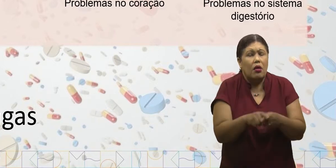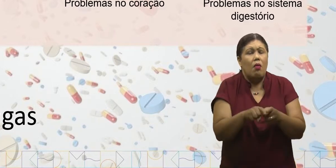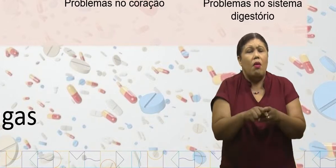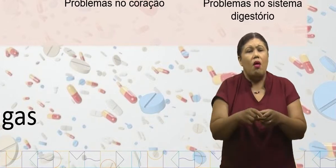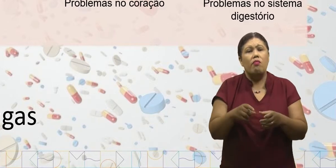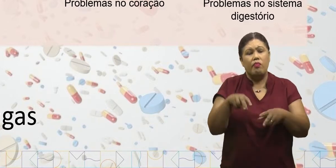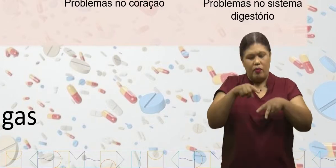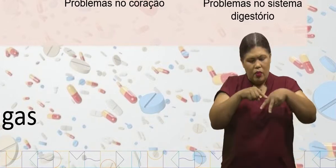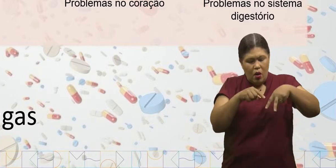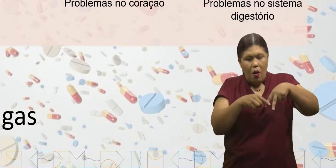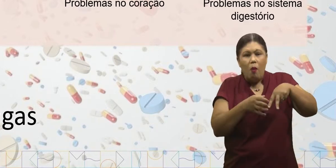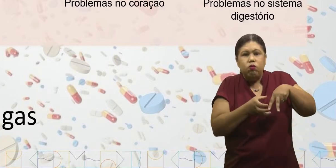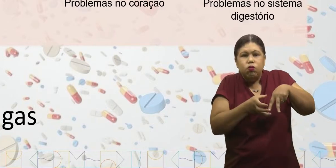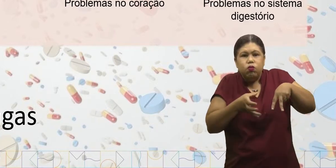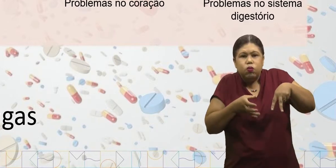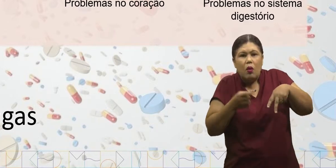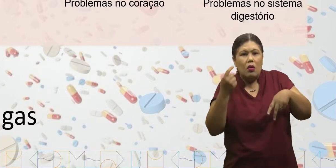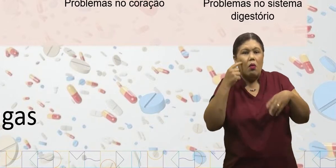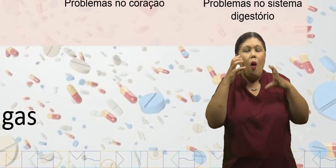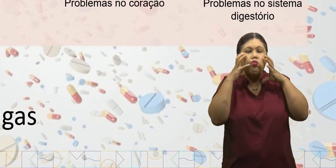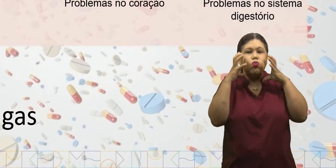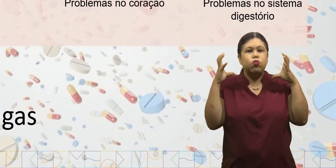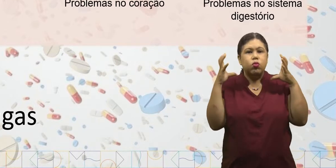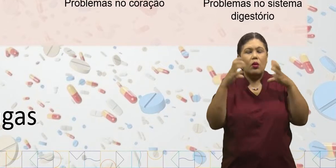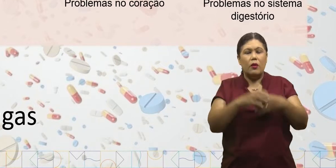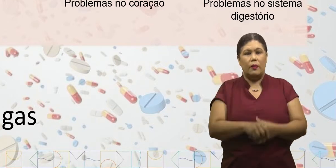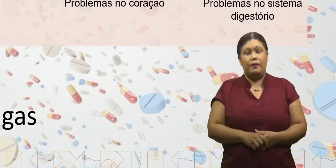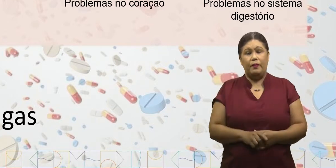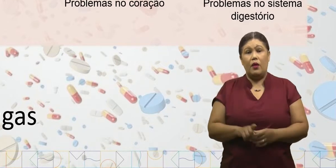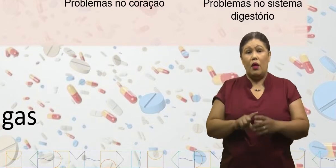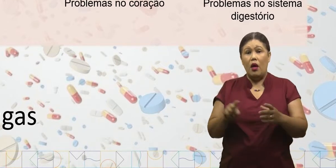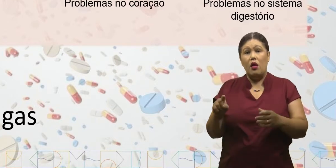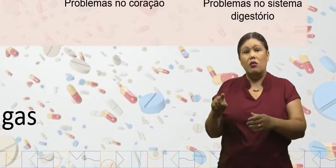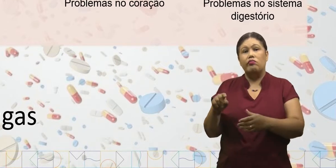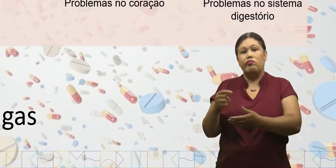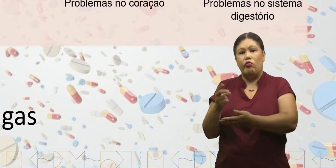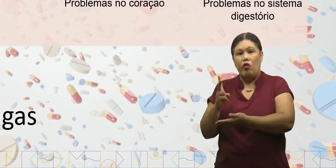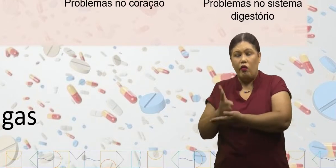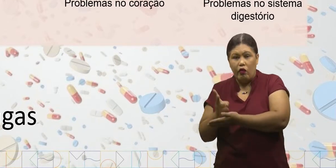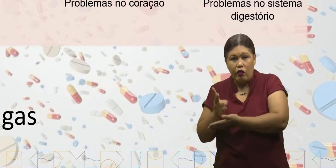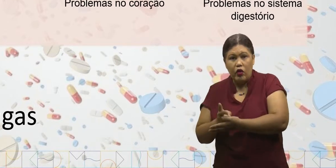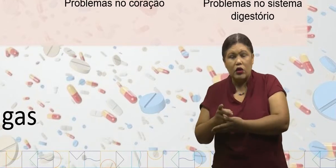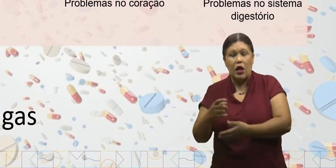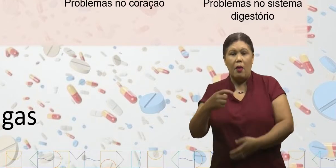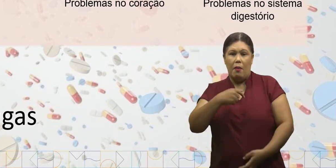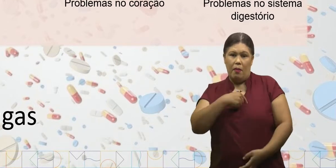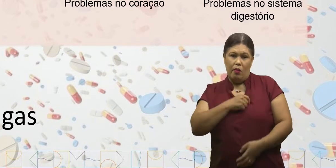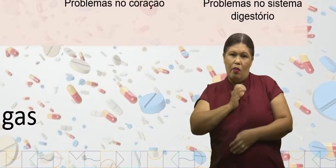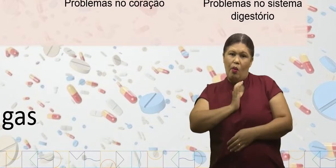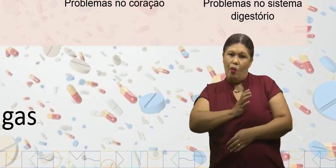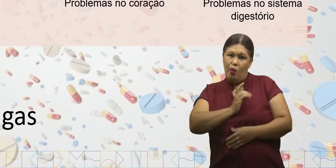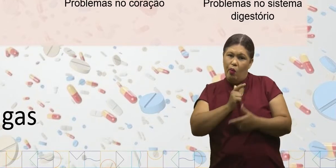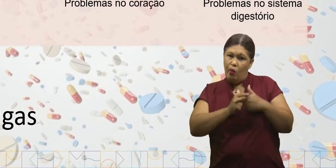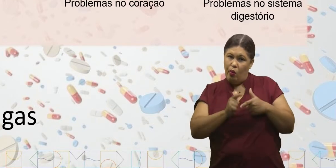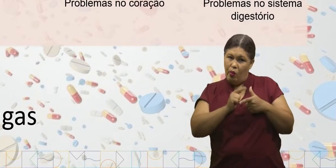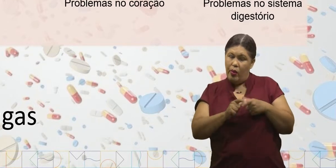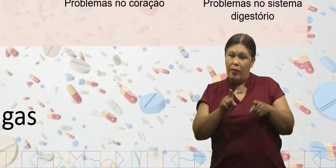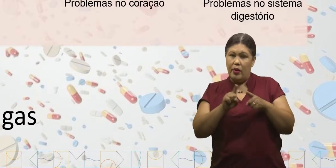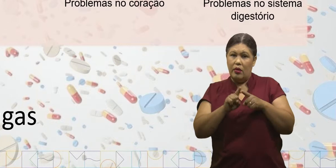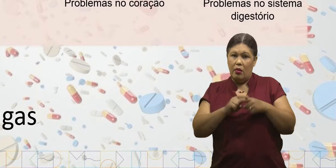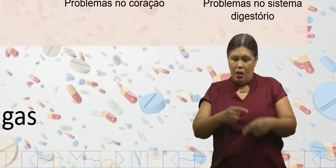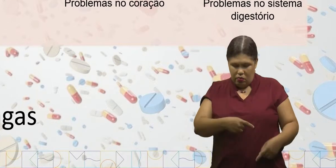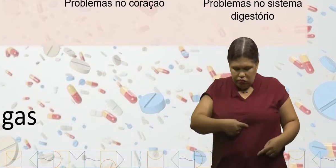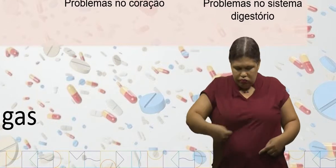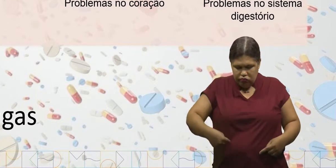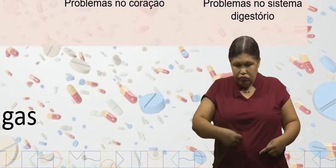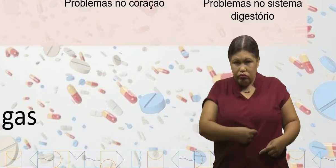rosto ou pernas. Já na fase crônica, os sintomas costumam ser problemas no coração e problemas no